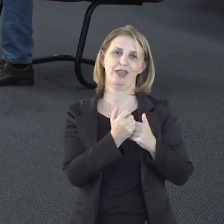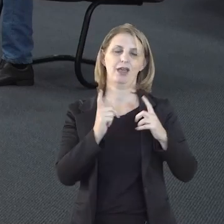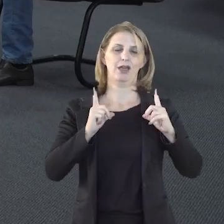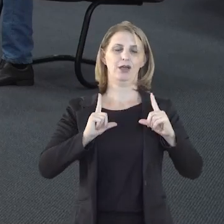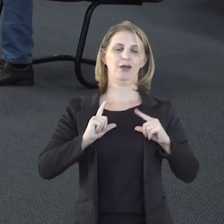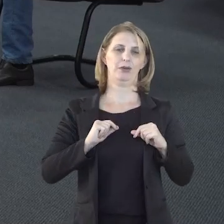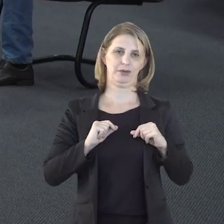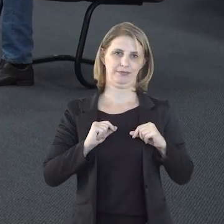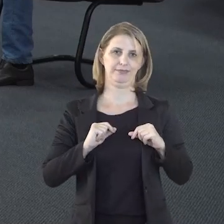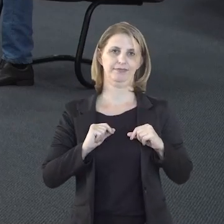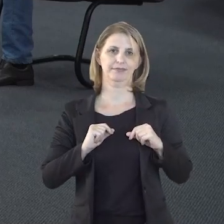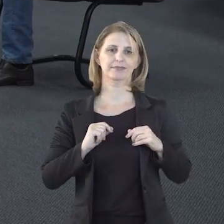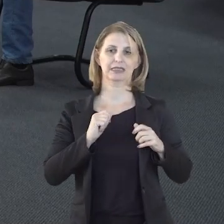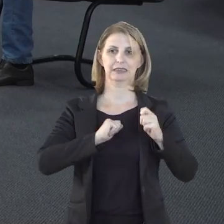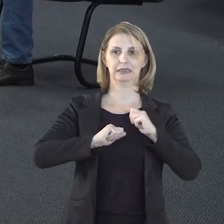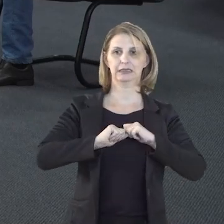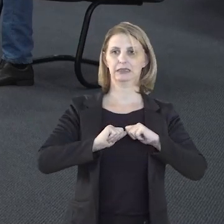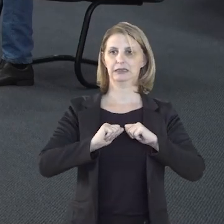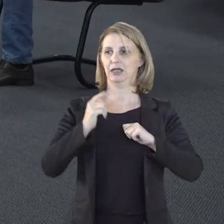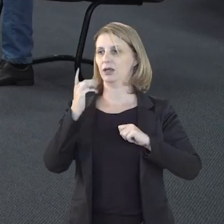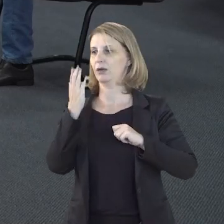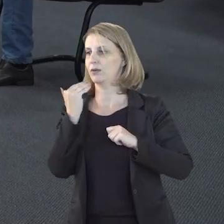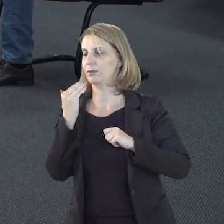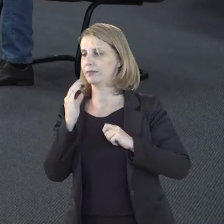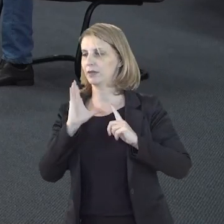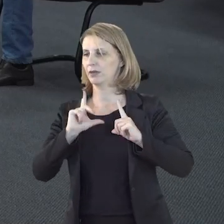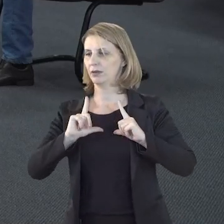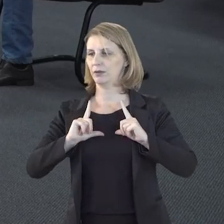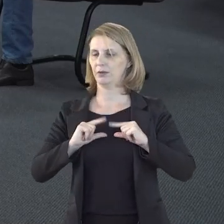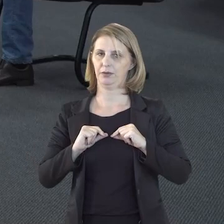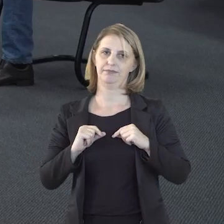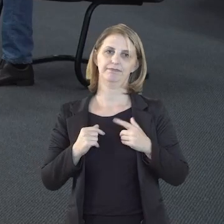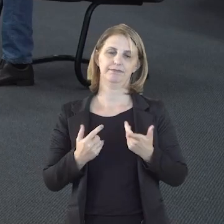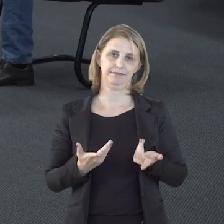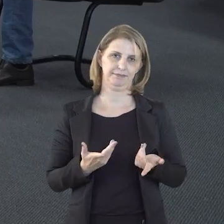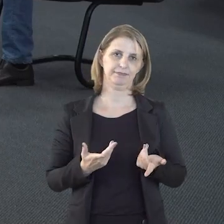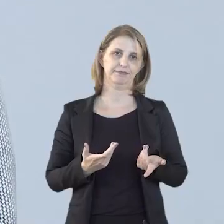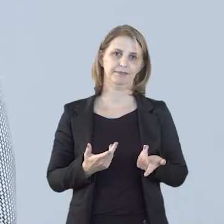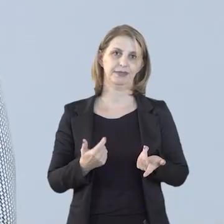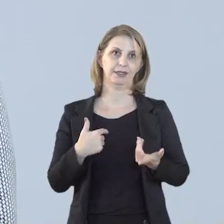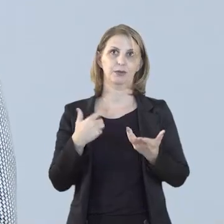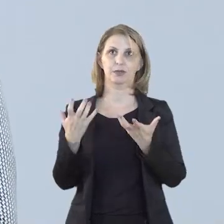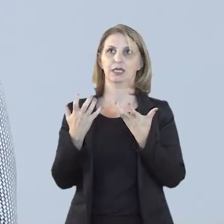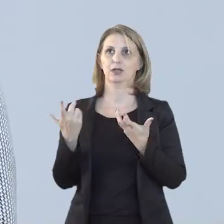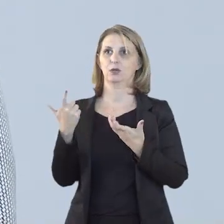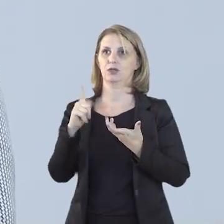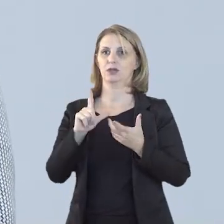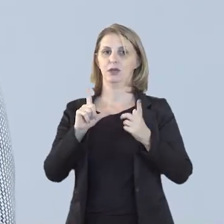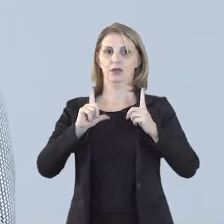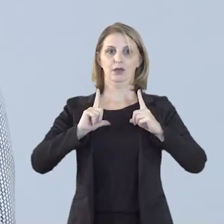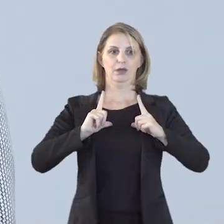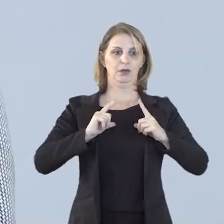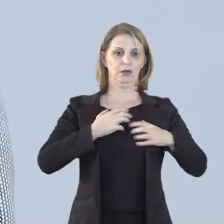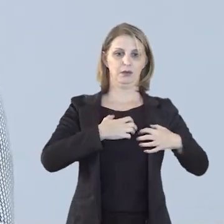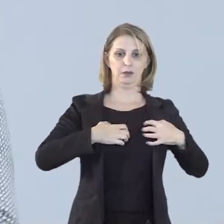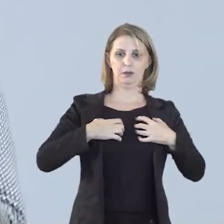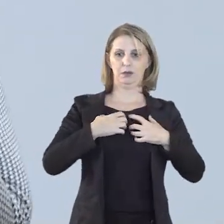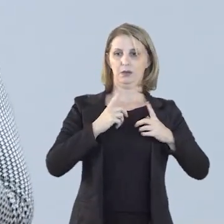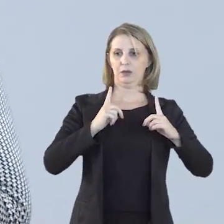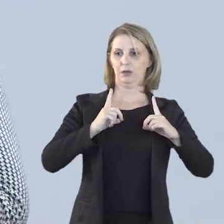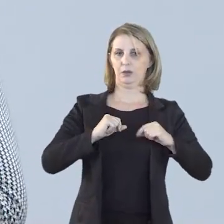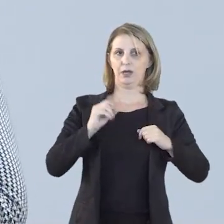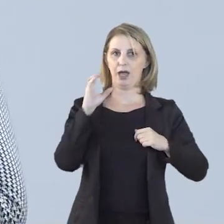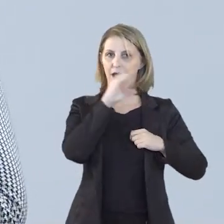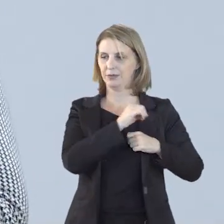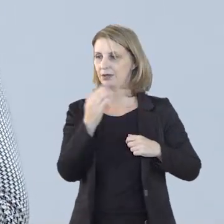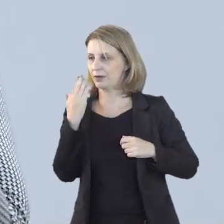emoção, de conseguir um alívio, né? A fome emocional, ela está enraizada nessa percepção de que eu